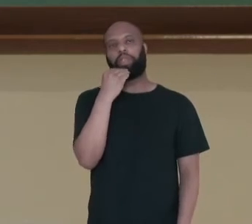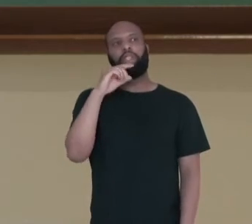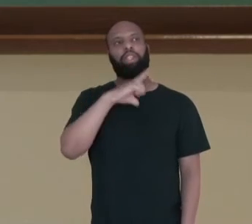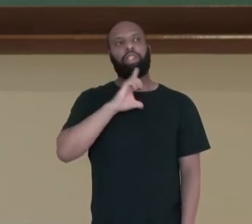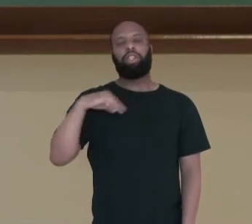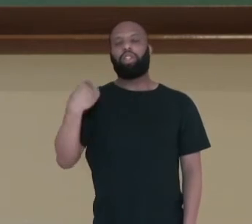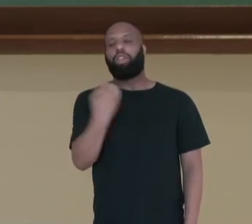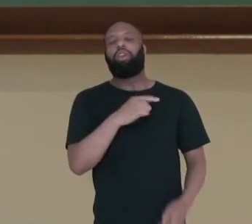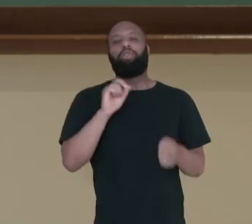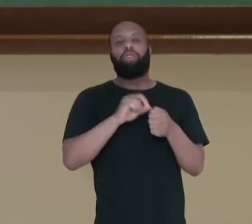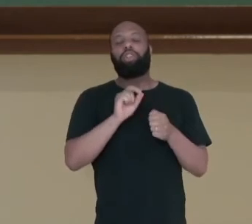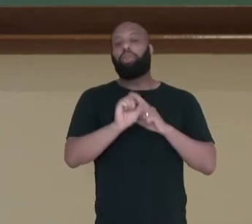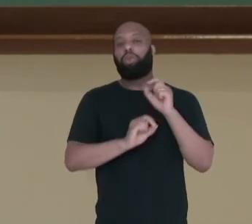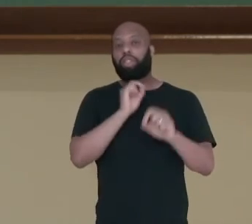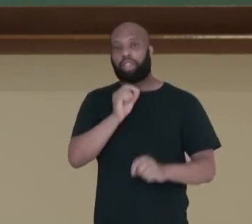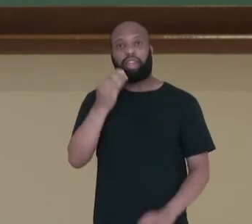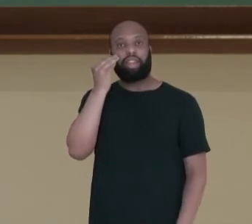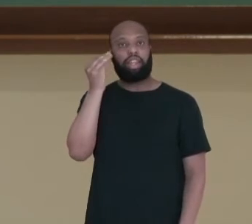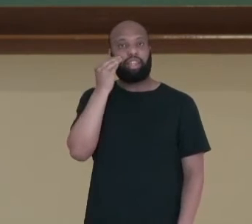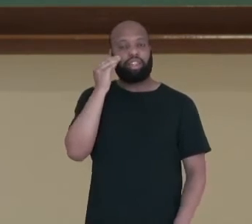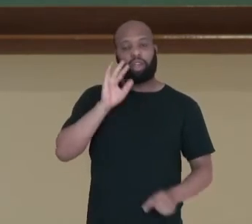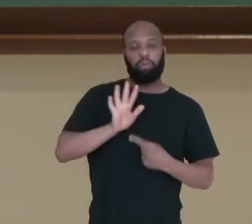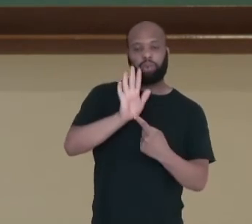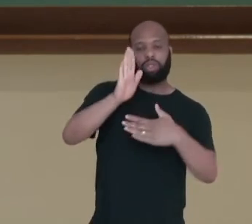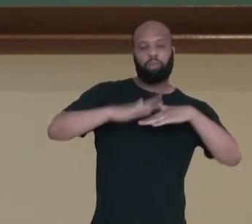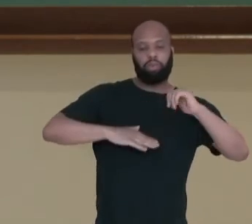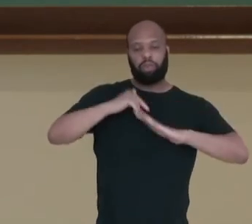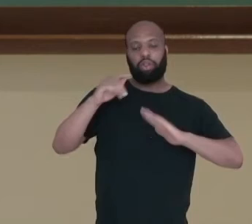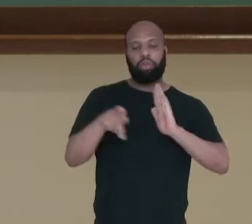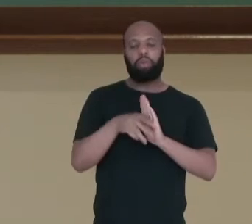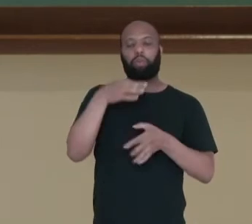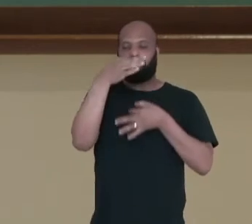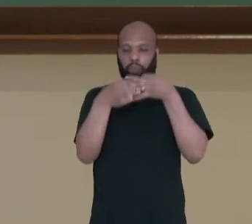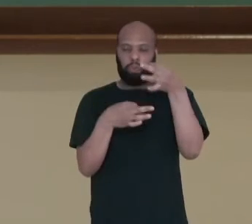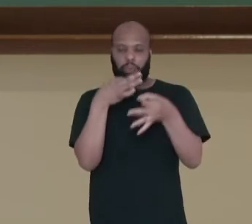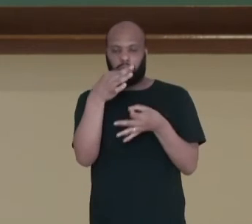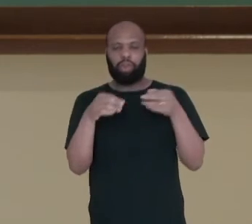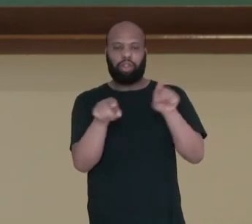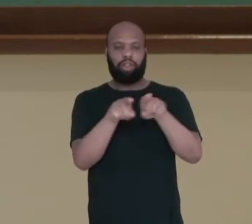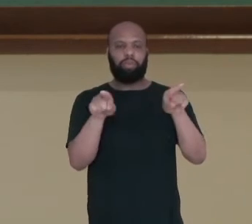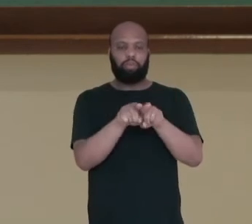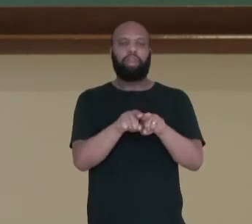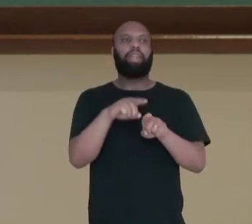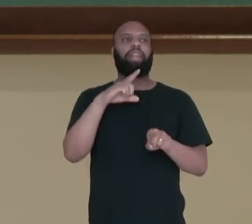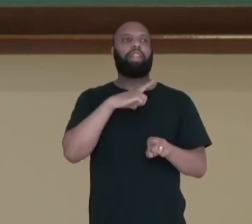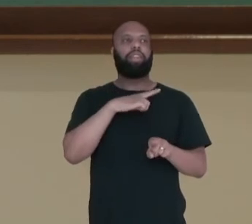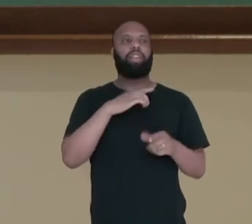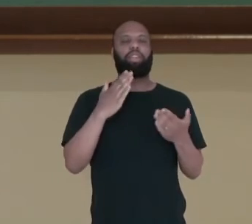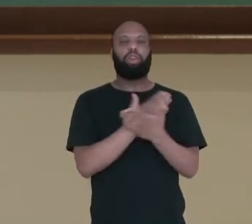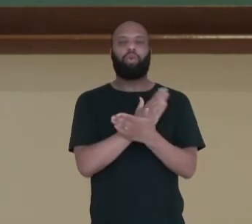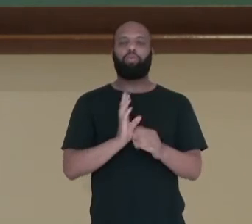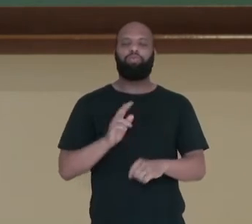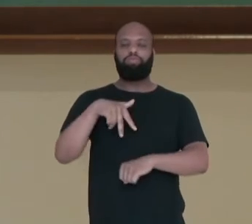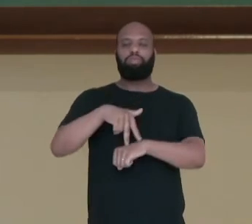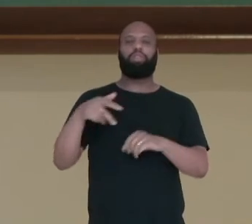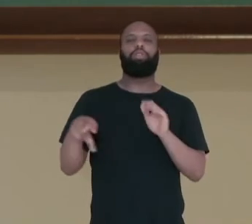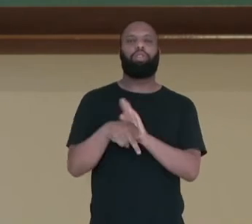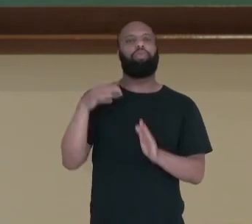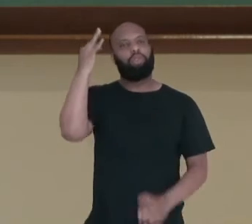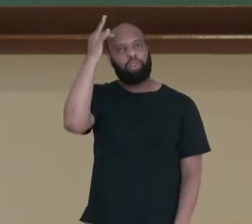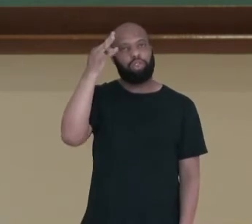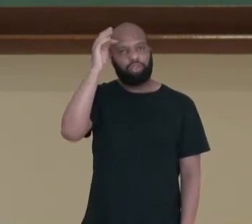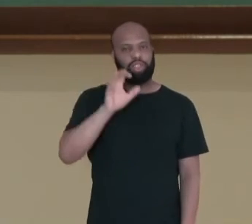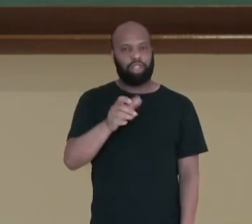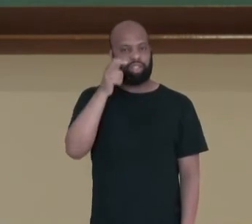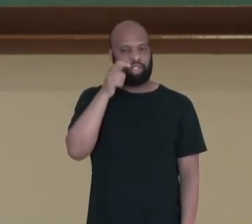da gente colocar em xeque a nossa capacidade de argumentar, de levantar posicionamentos filosóficos. Isso é